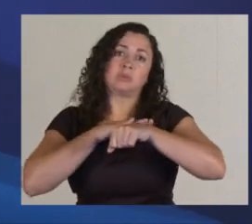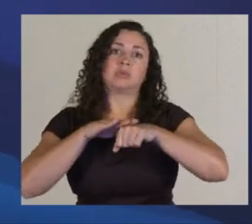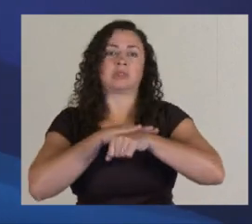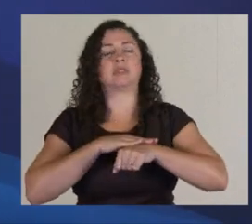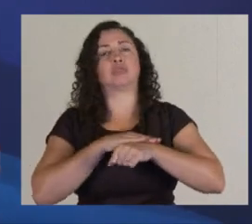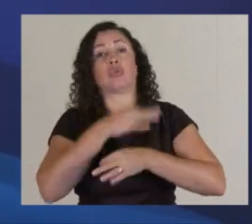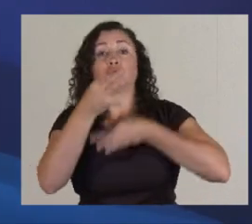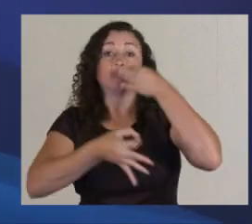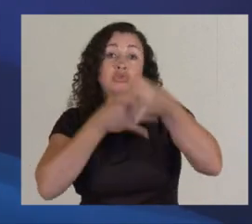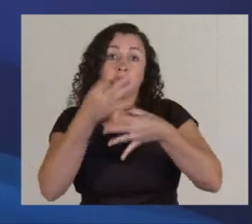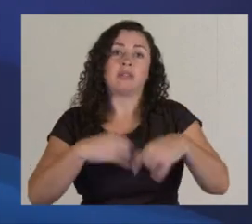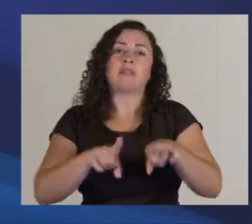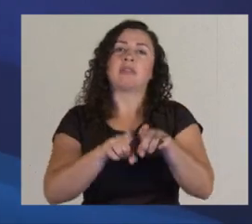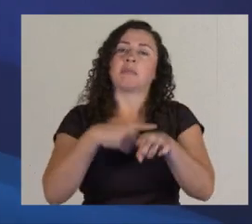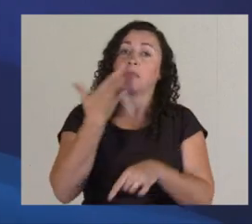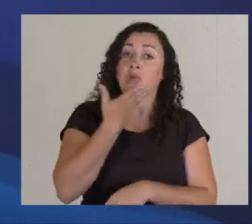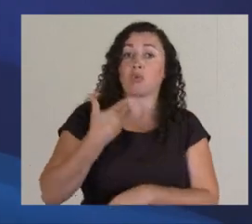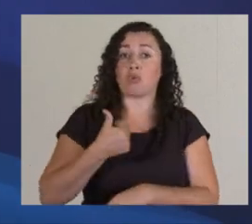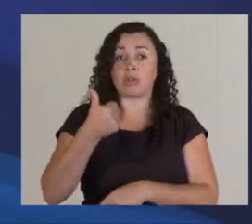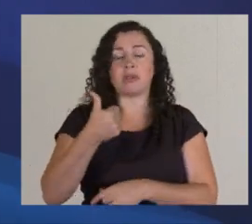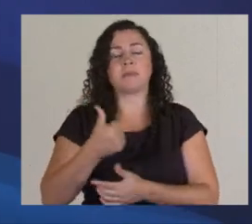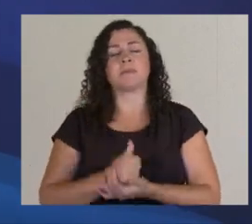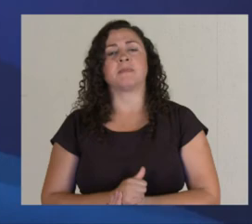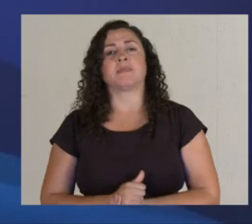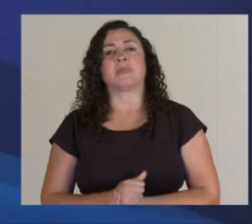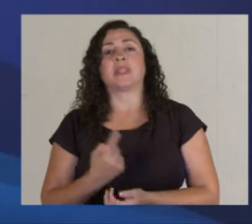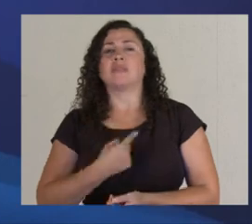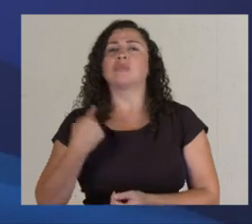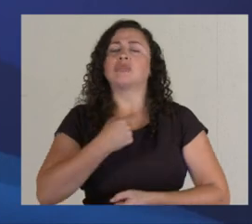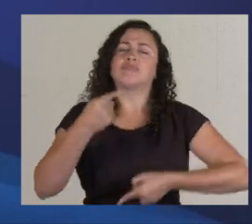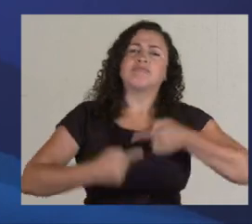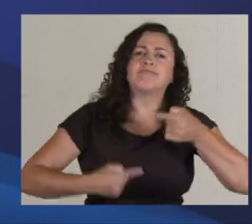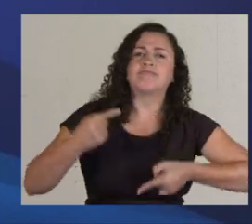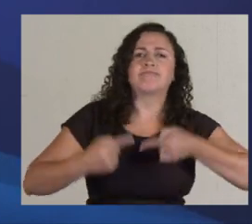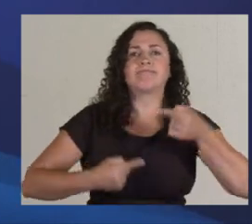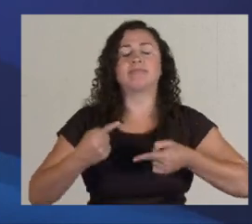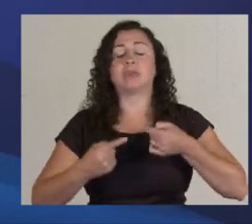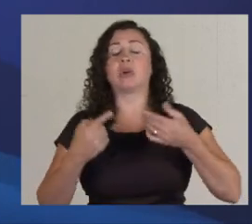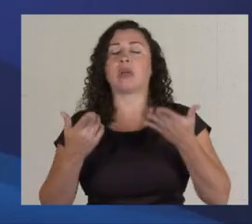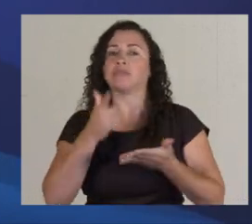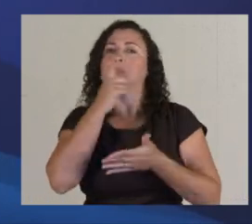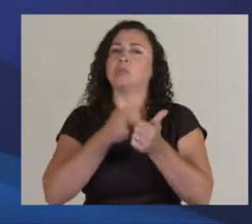debater, discutir e sugerir aperfeiçoamentos,